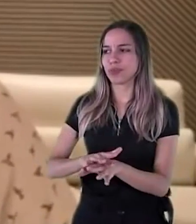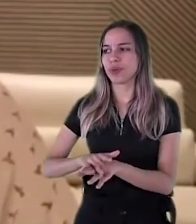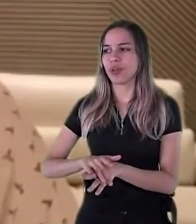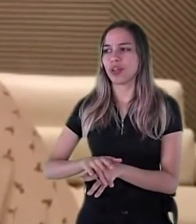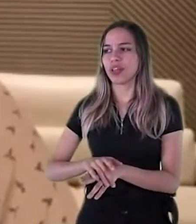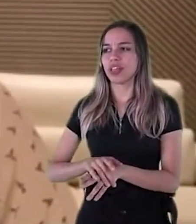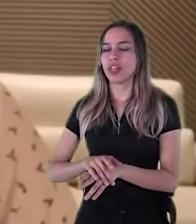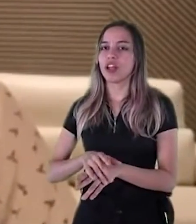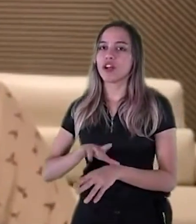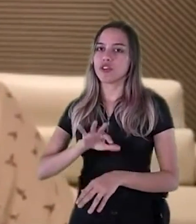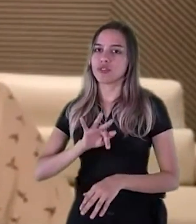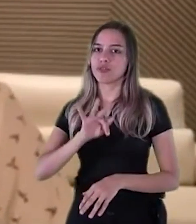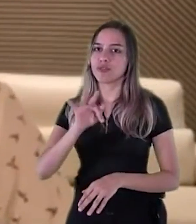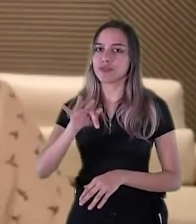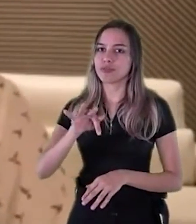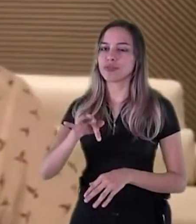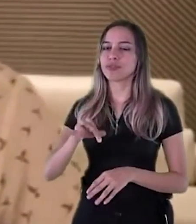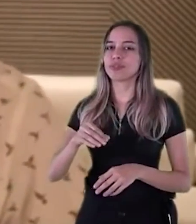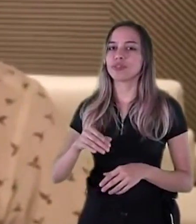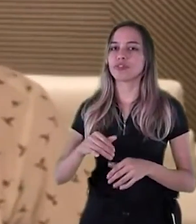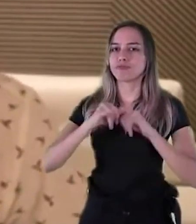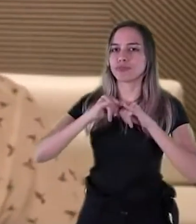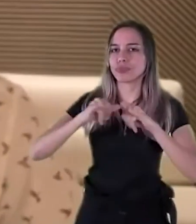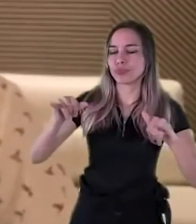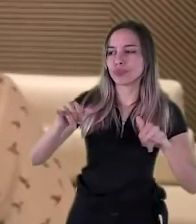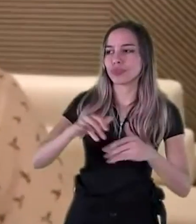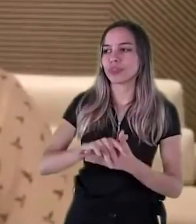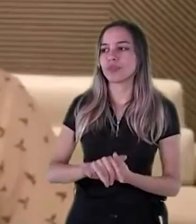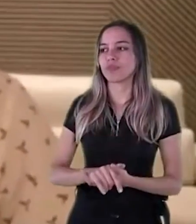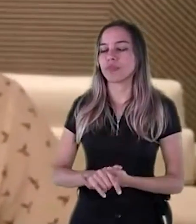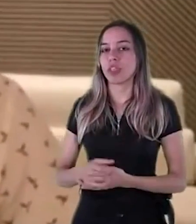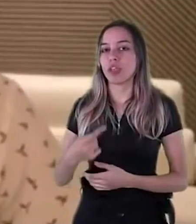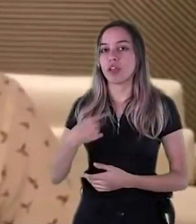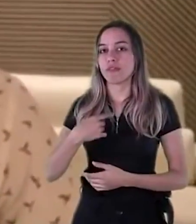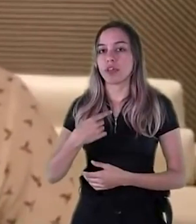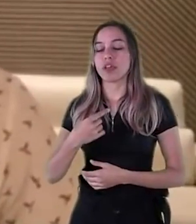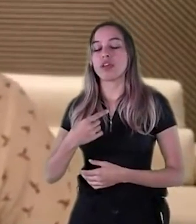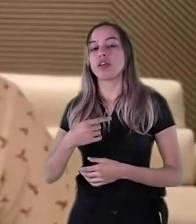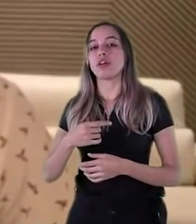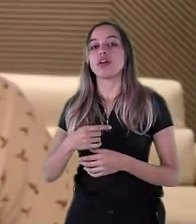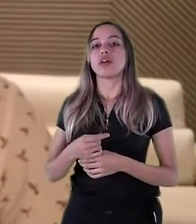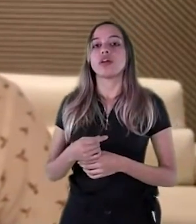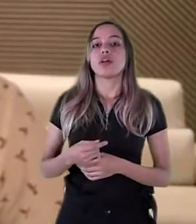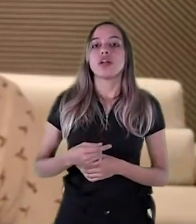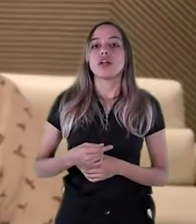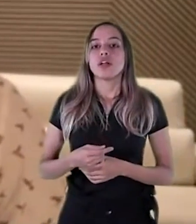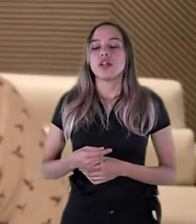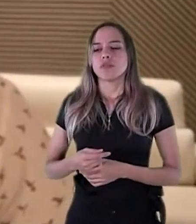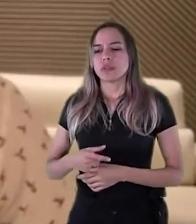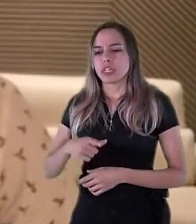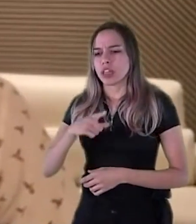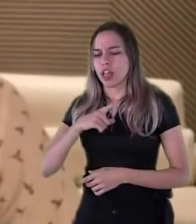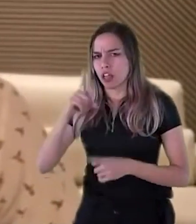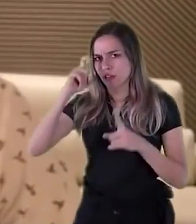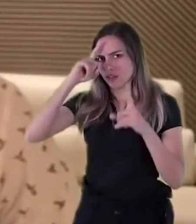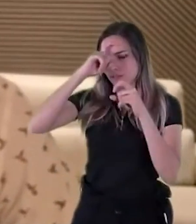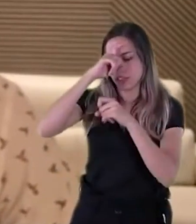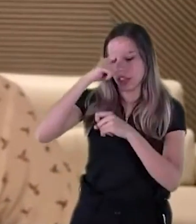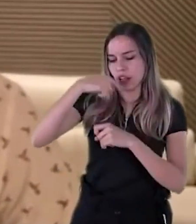a complexidade da identidade. O que me leva a ter o direito de dizer eu sou